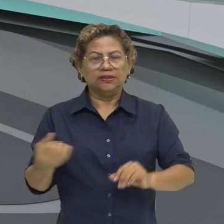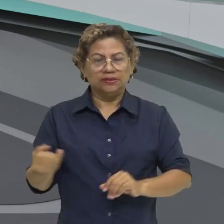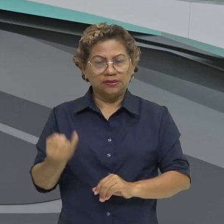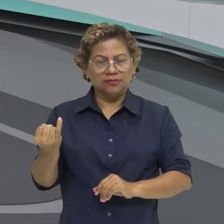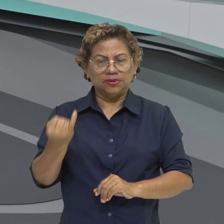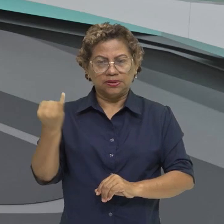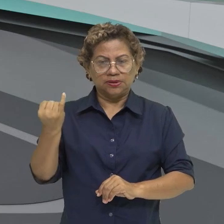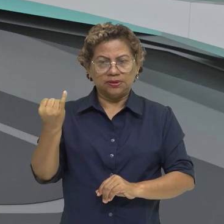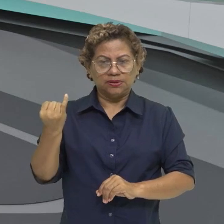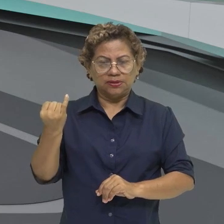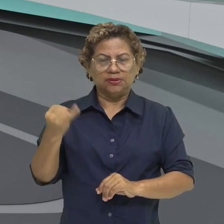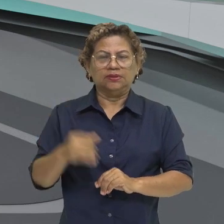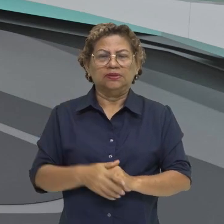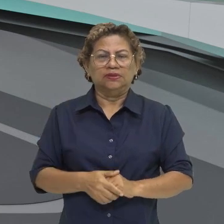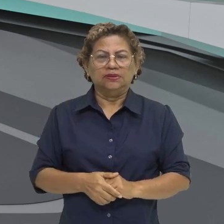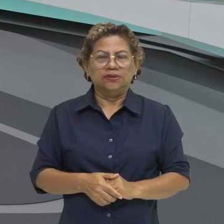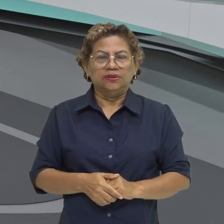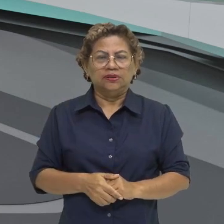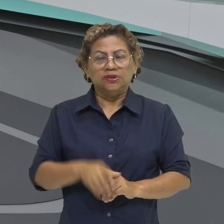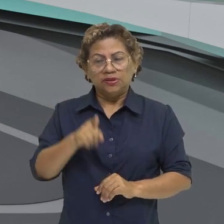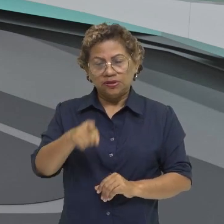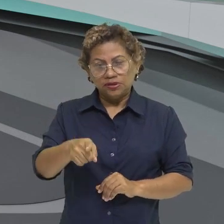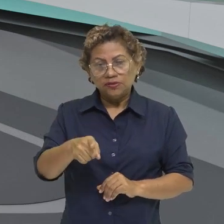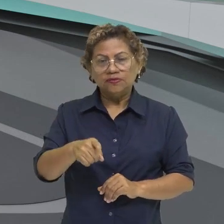De trazer,